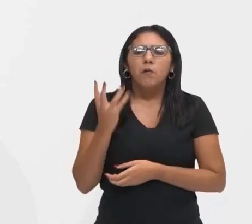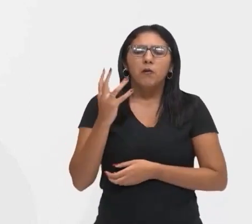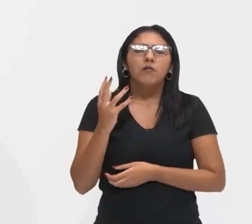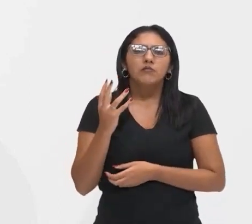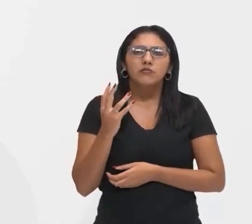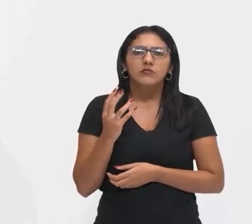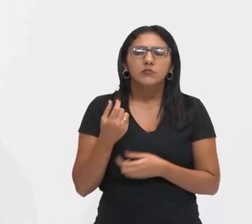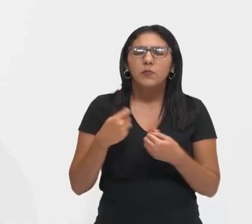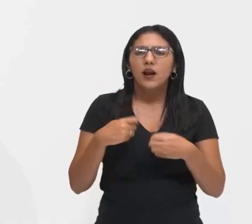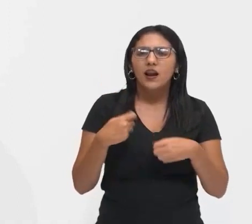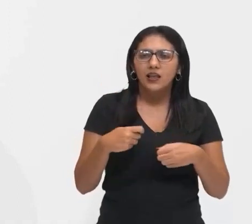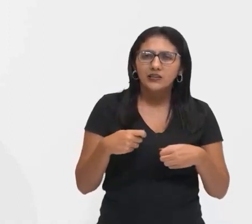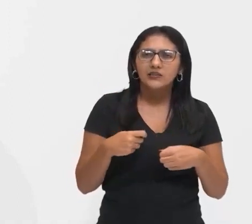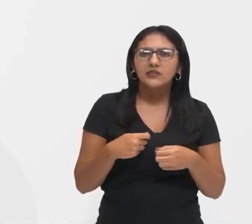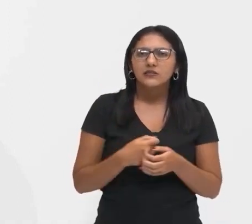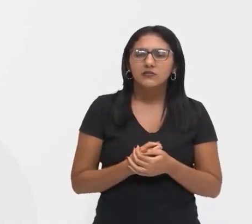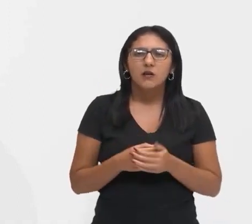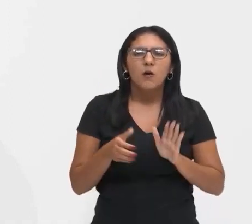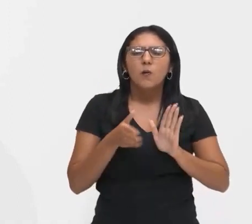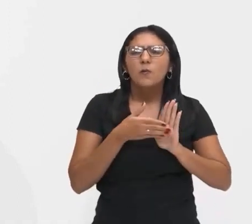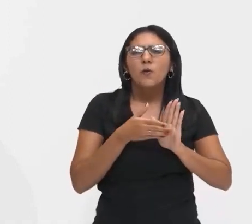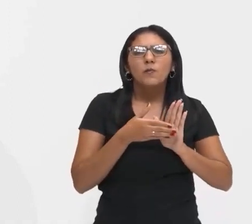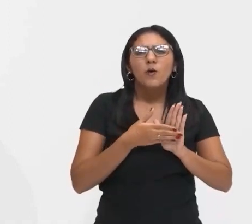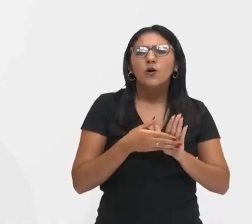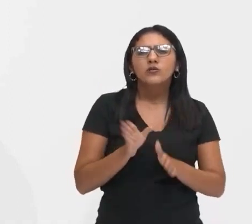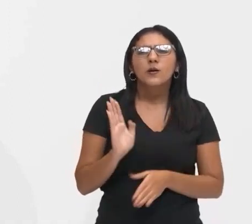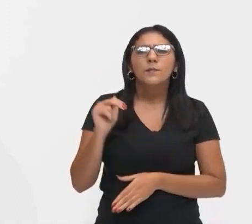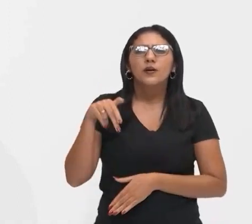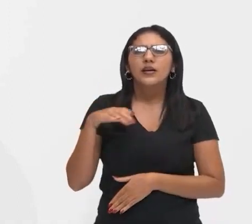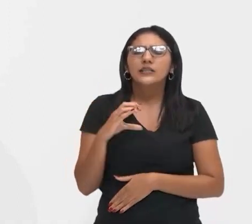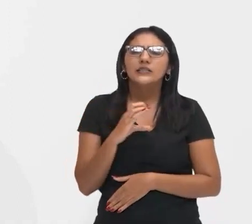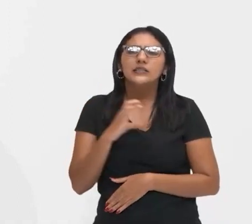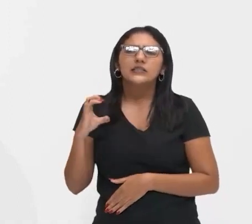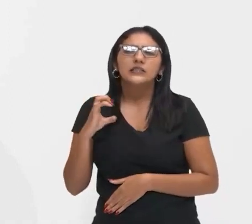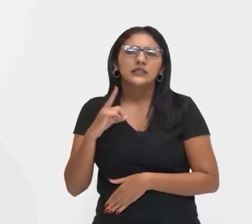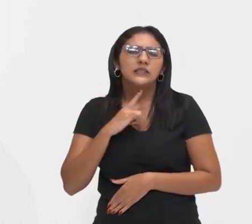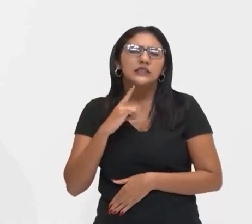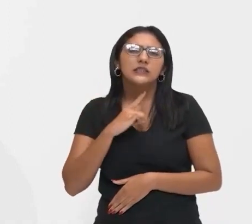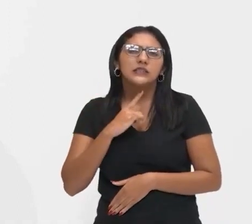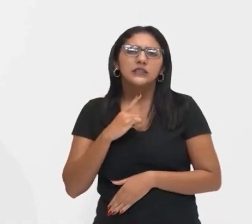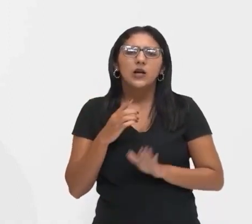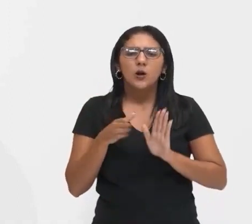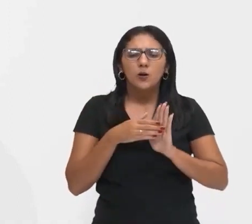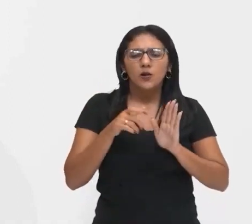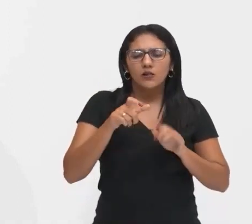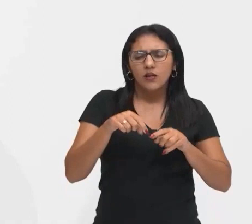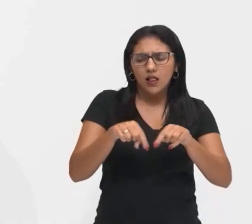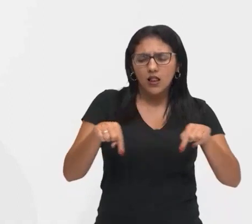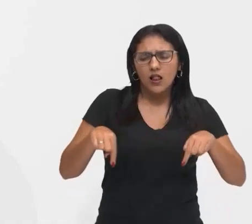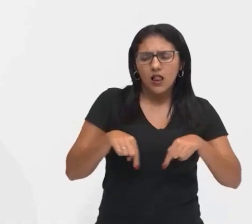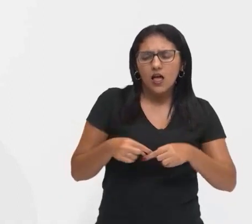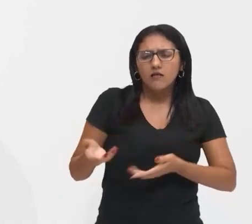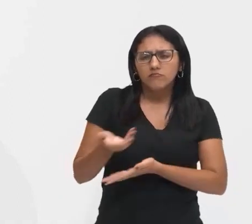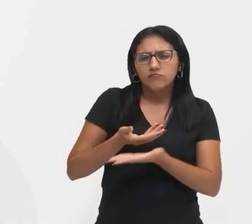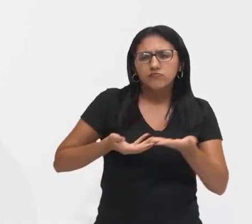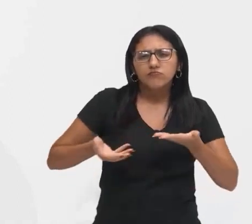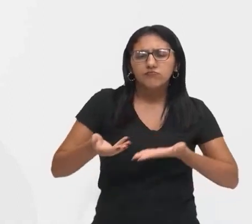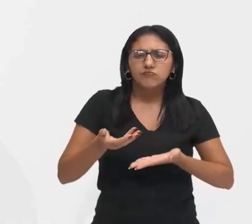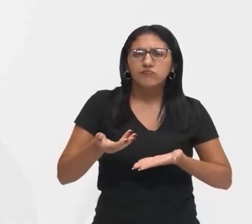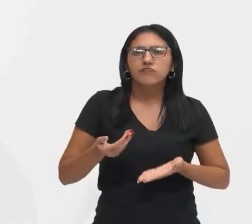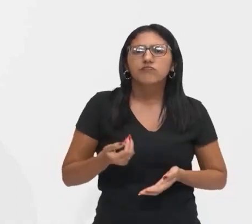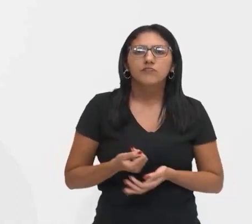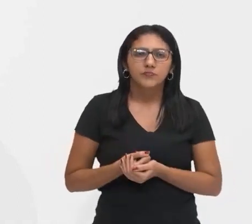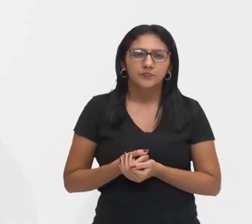ela deve? Como é que a proposta da BNCC ela nos traz para que isso aconteça, essa aprendizagem colaborativa?